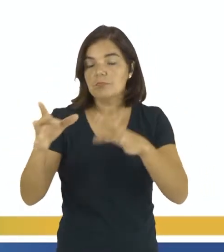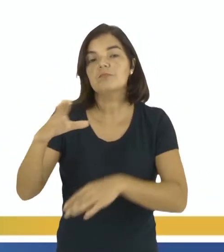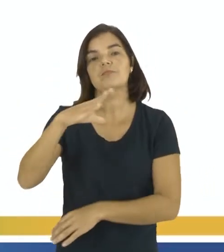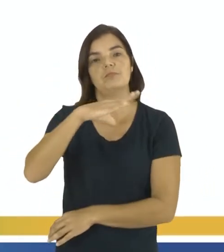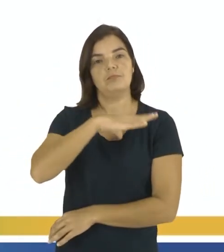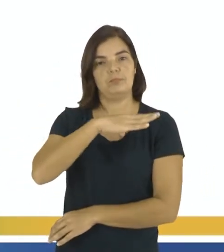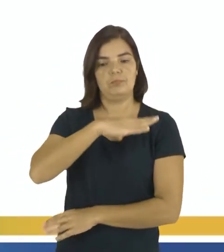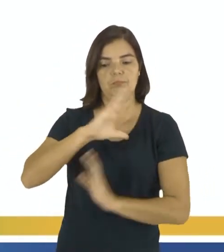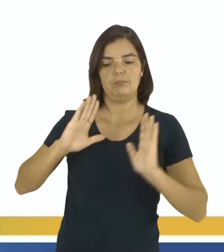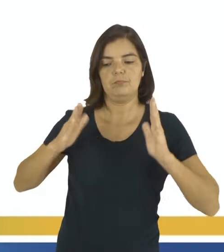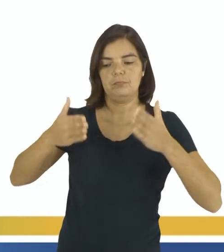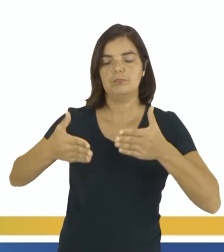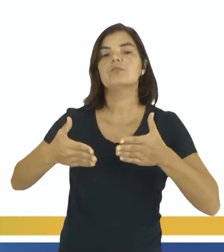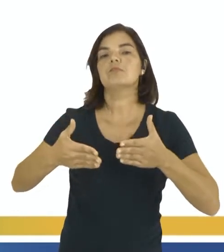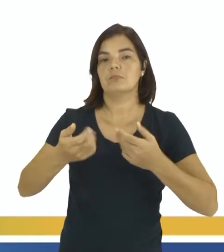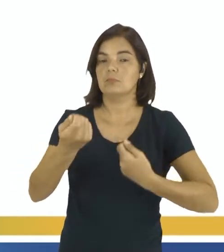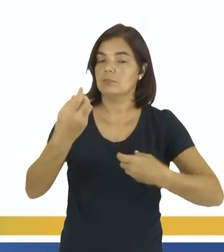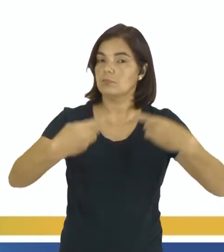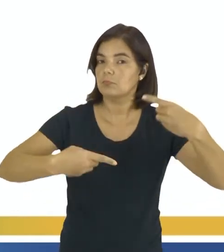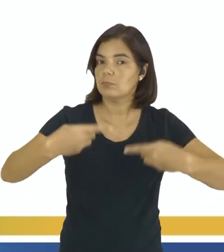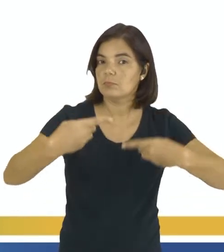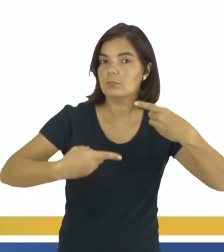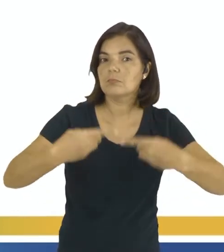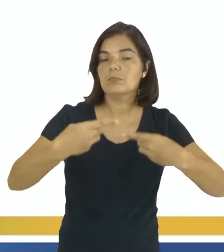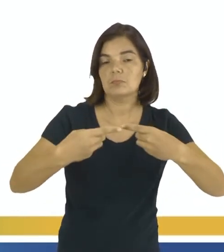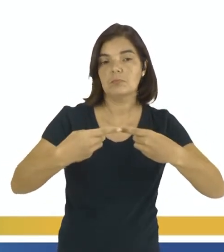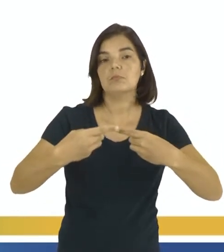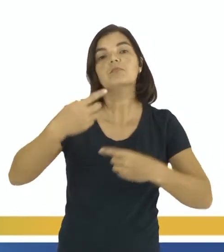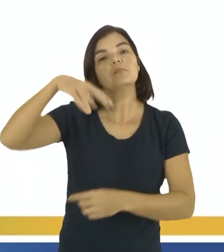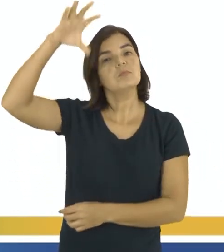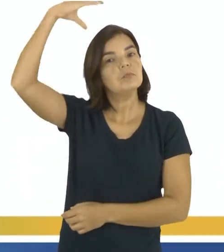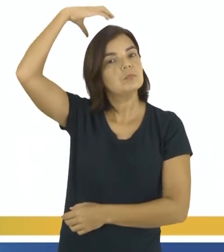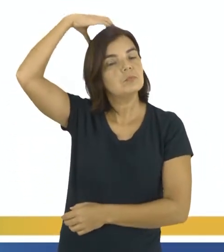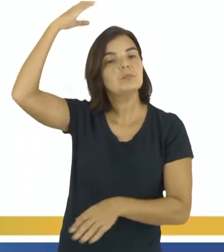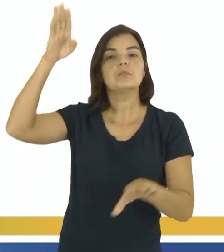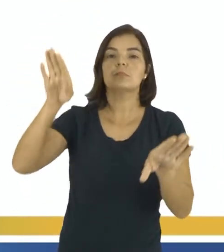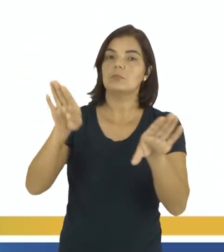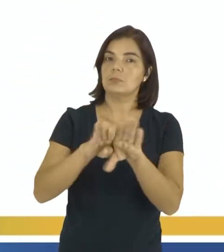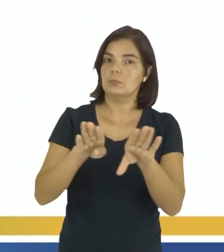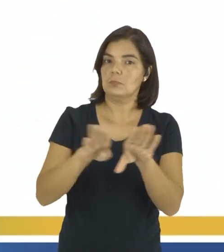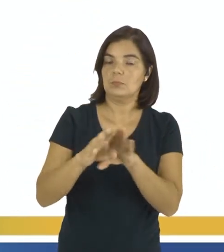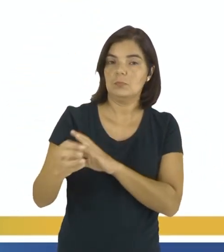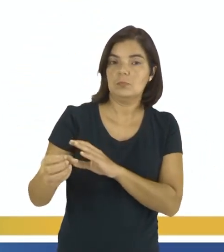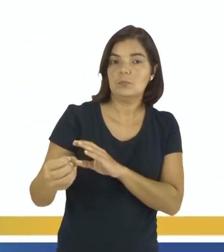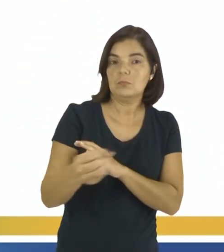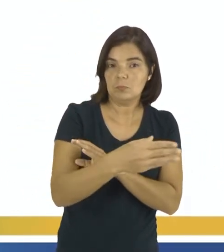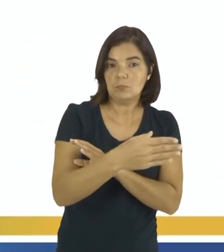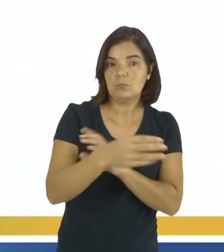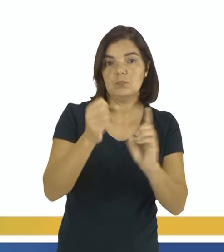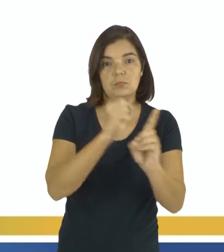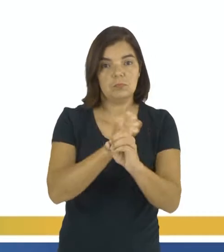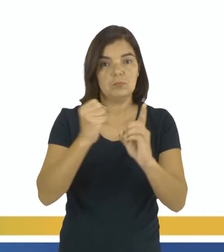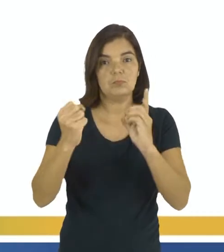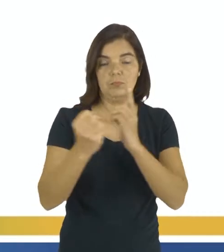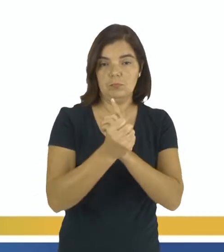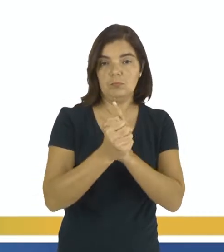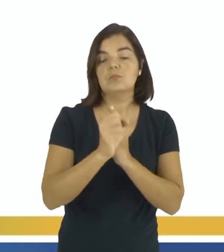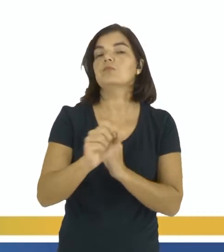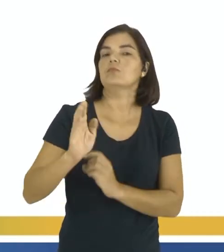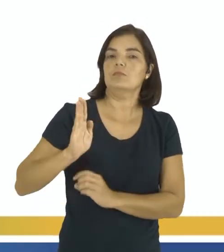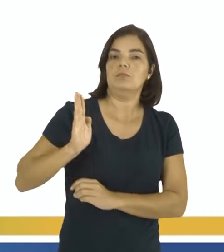pela centralização do poder político nas mãos dos reis e pelo advento de uma nova camada social, a